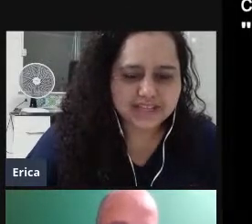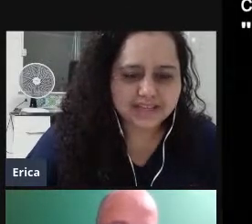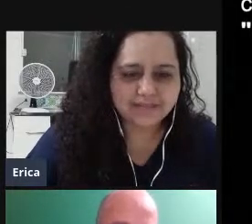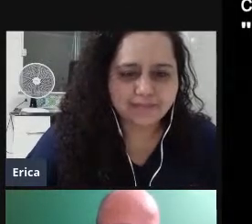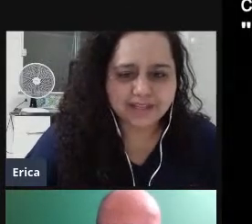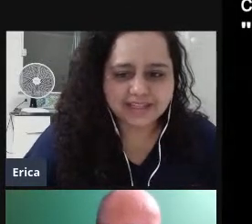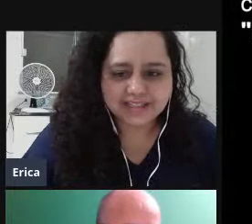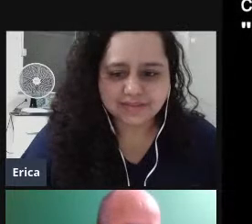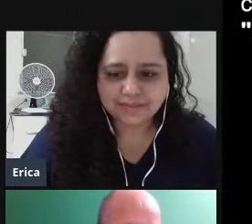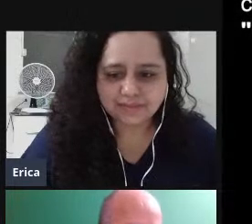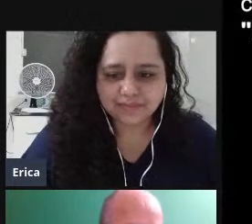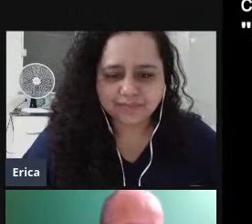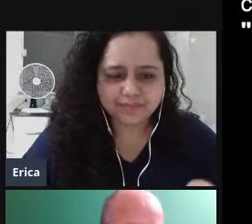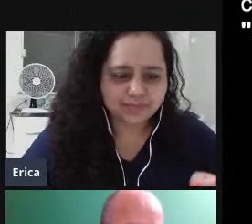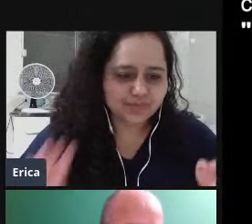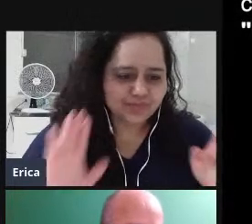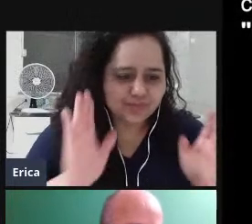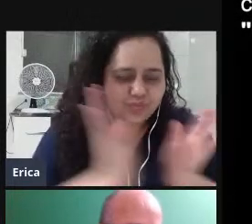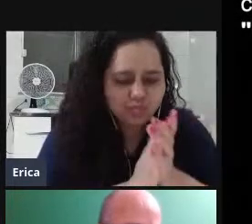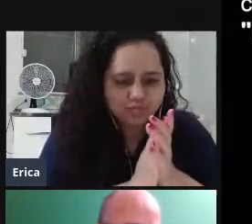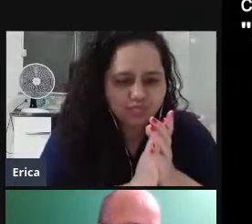Pode começar? Beleza.